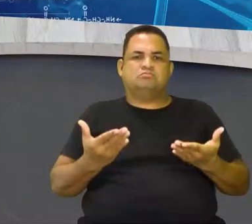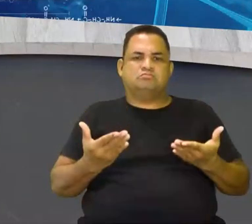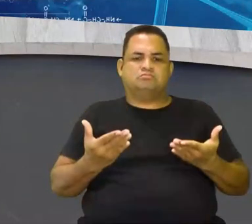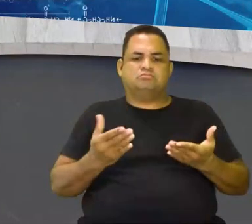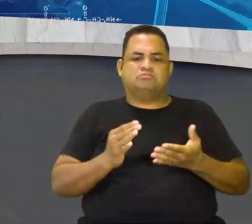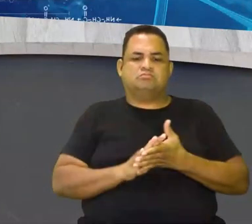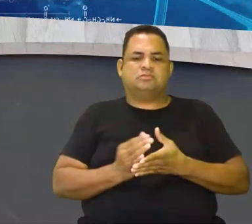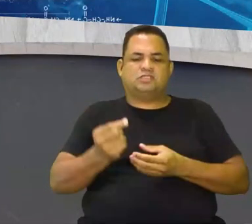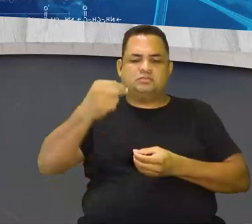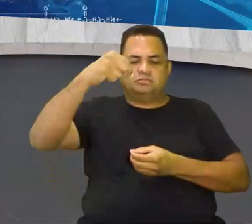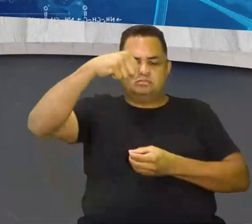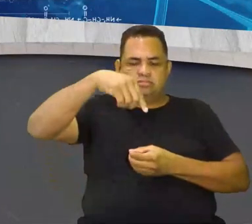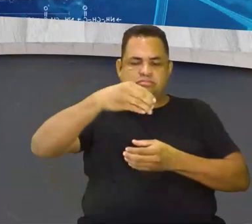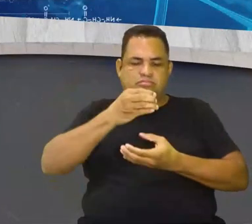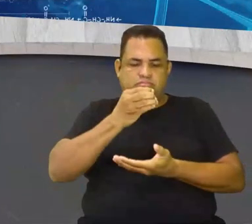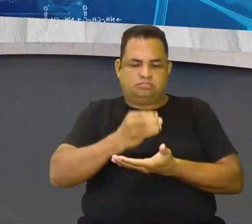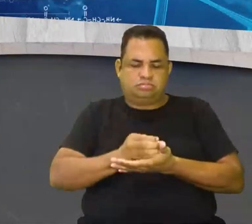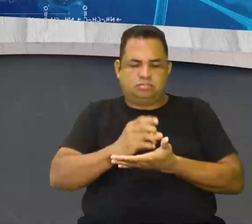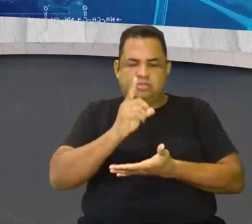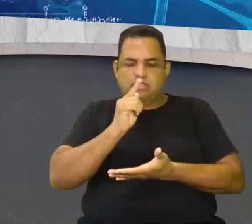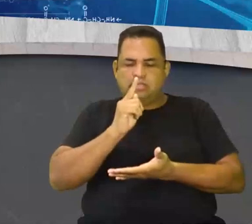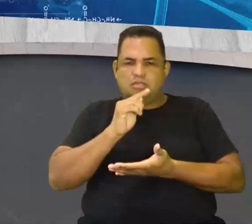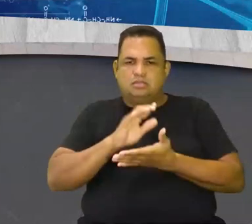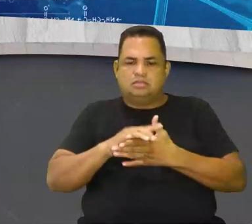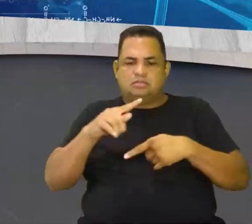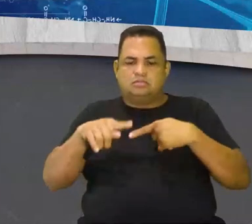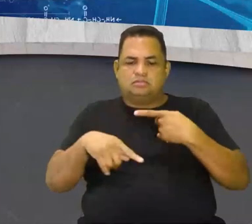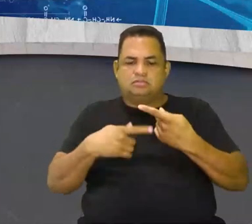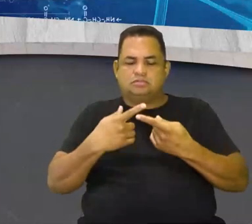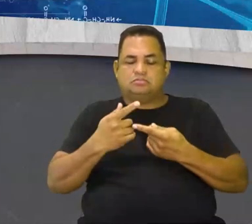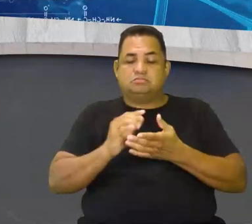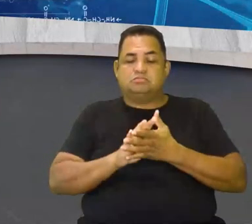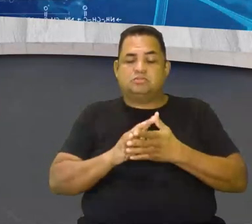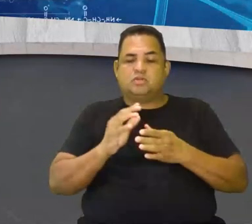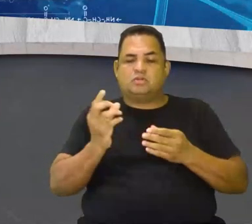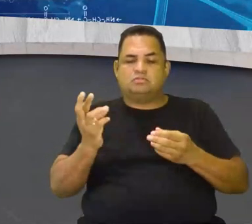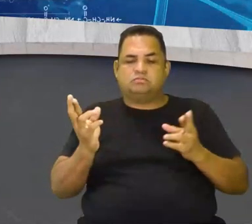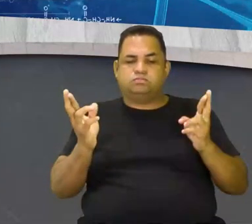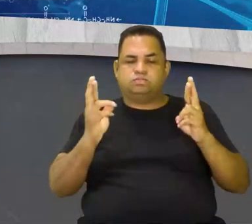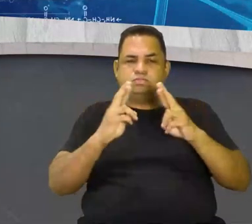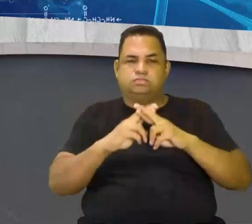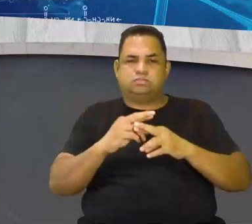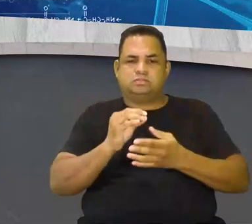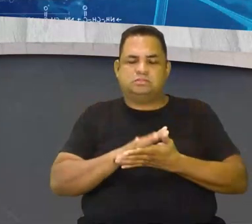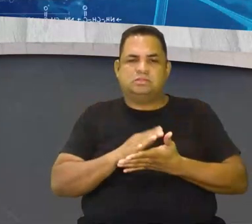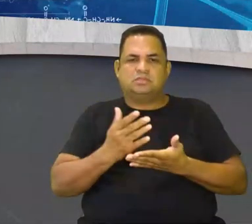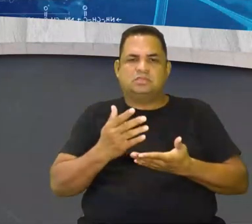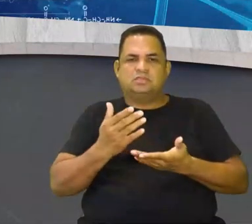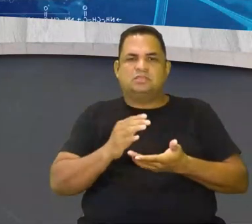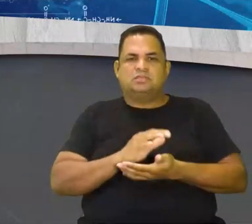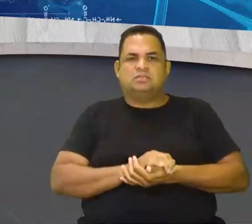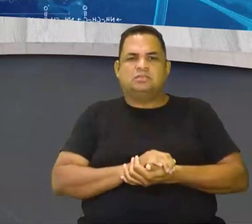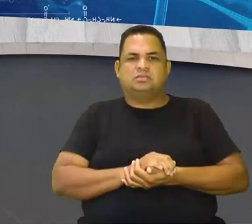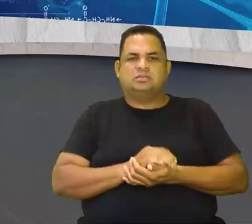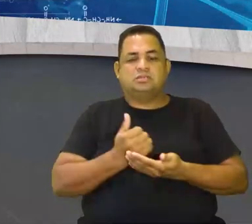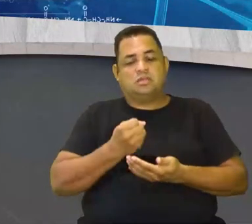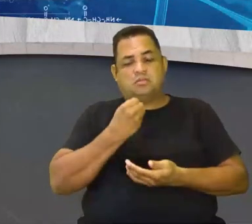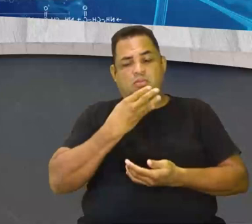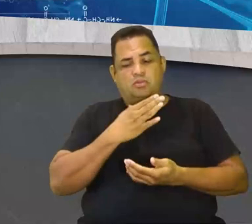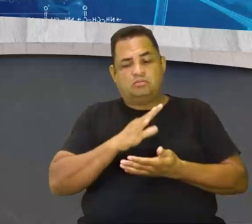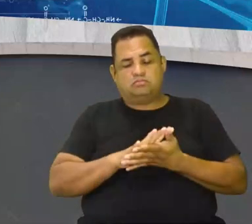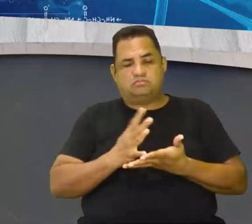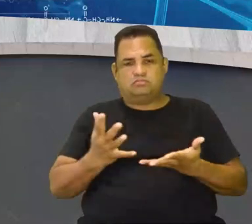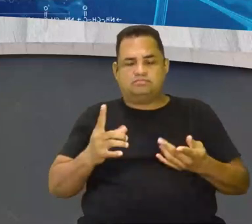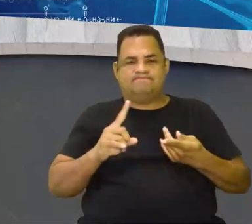o comprimido na água e espera ele reagir para você tomar depois, que ele, aí sim, o que você vai tomar, ele é benéfico para o